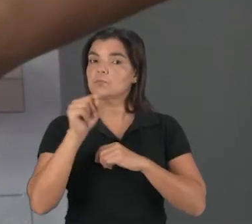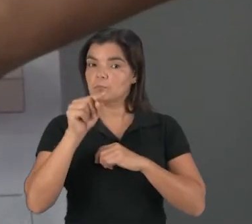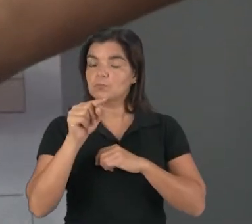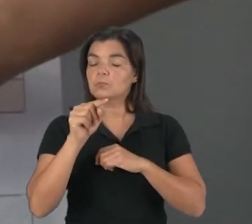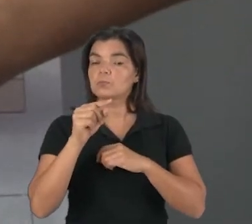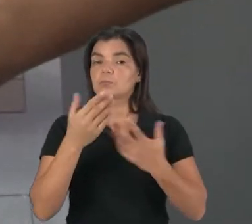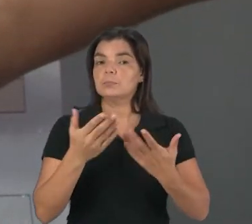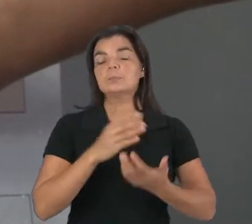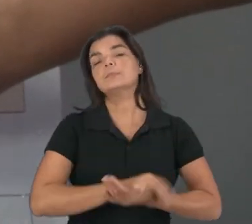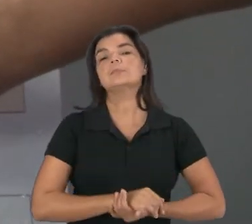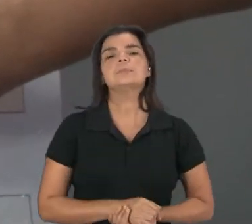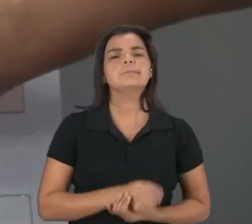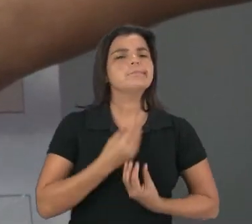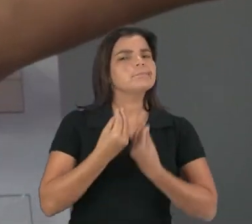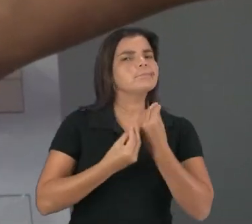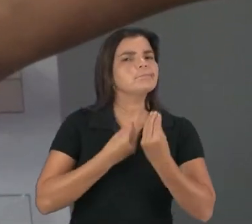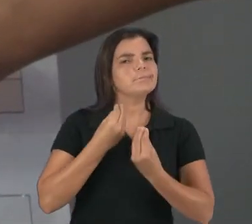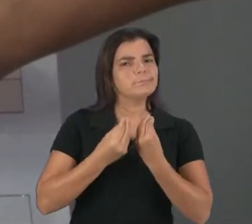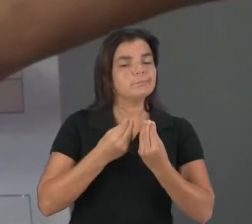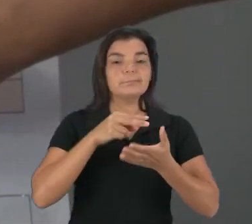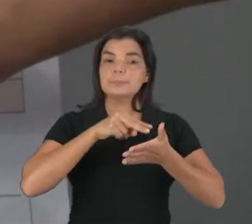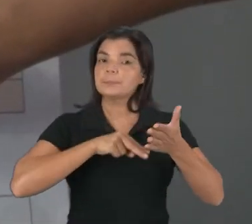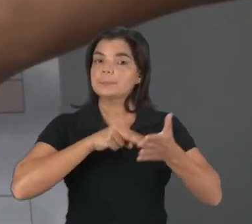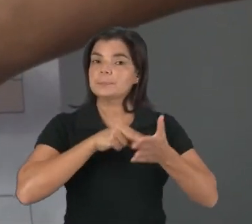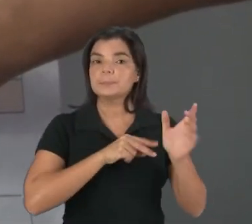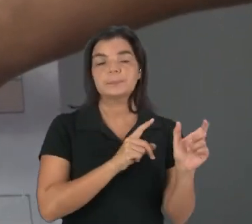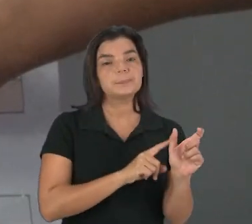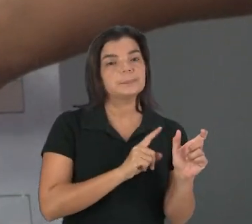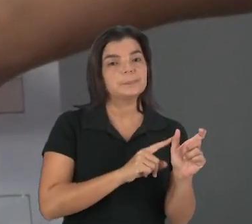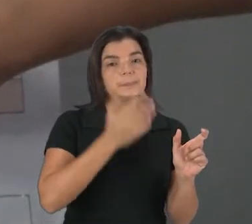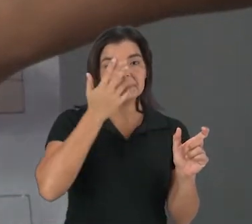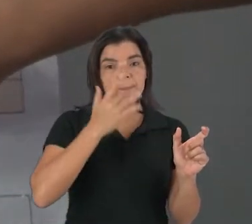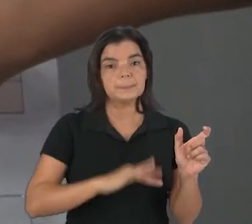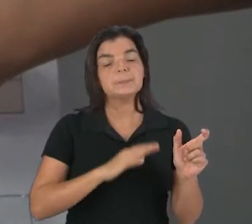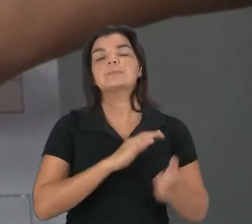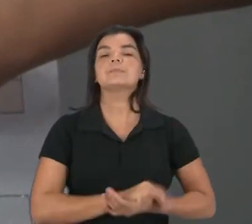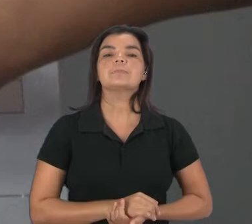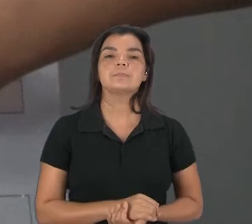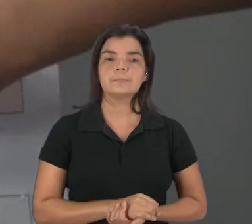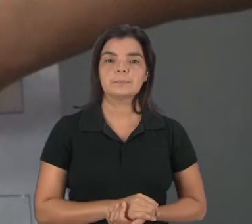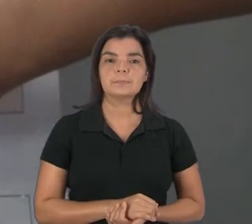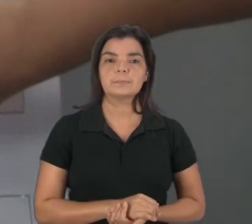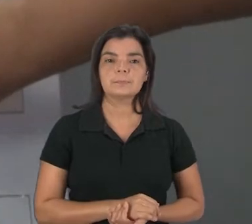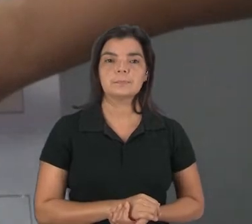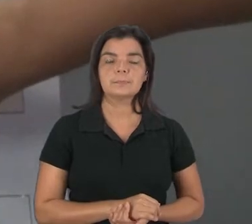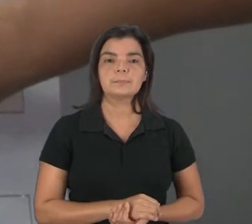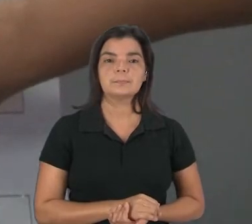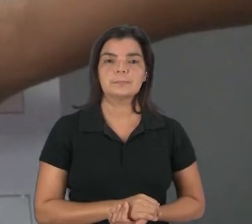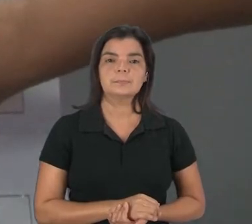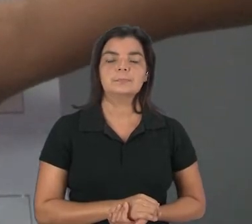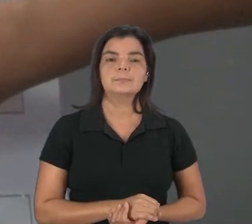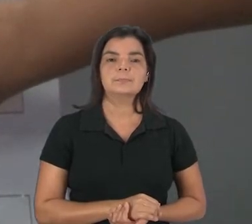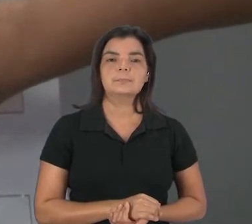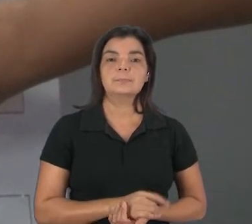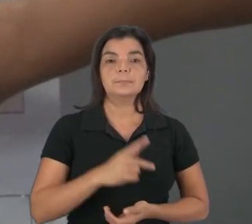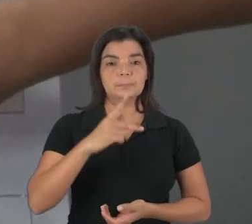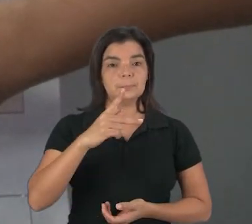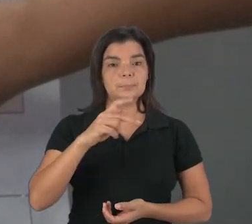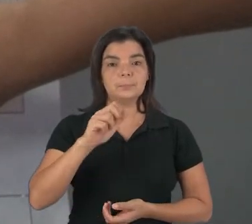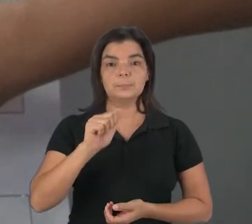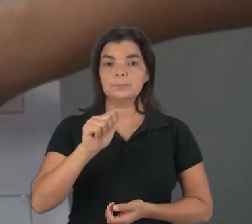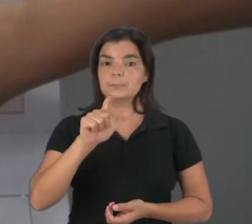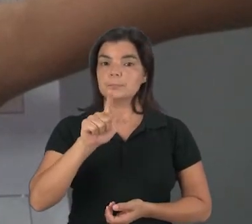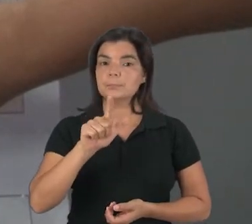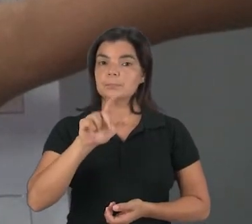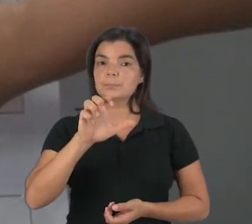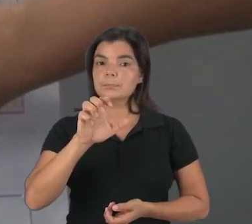por um minuto o acento, como ficaria a leitura dessa palavra, crianças? Ficaria paleto.